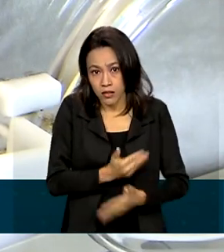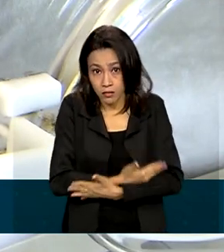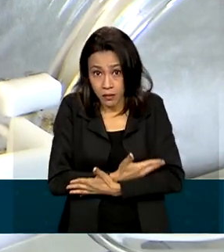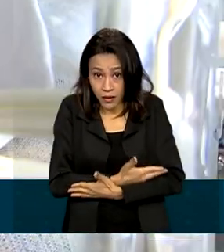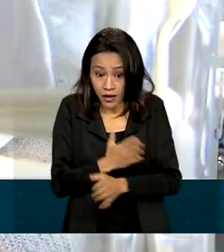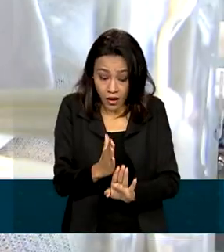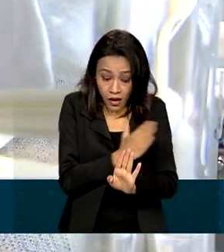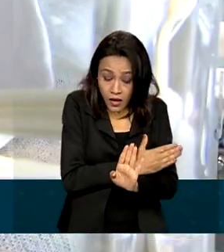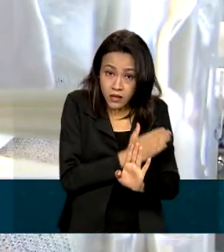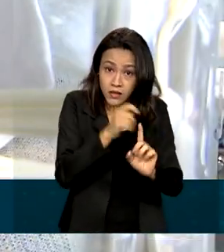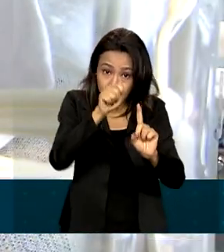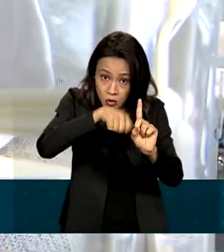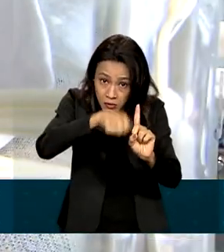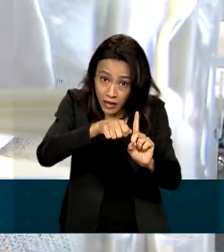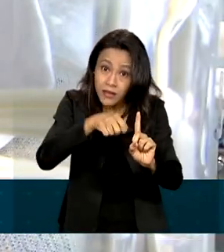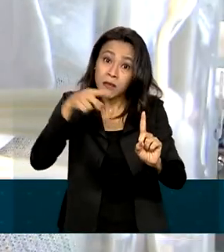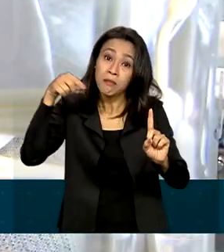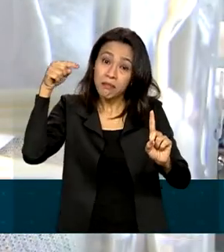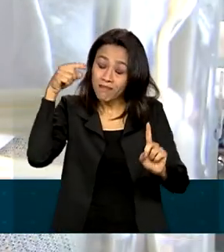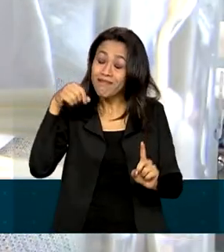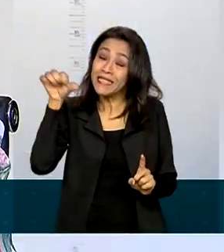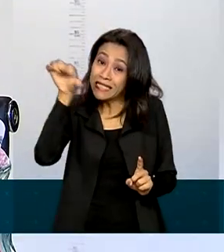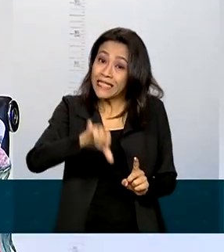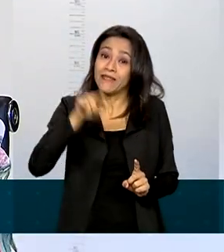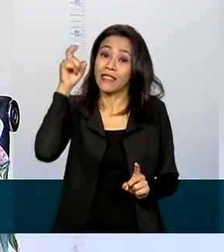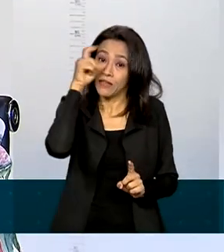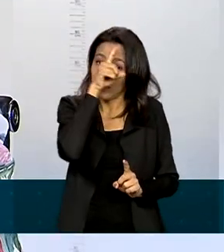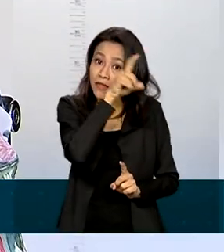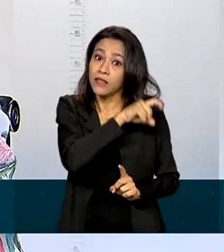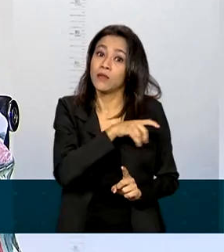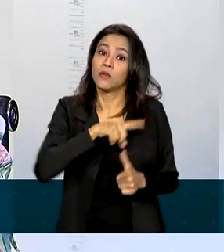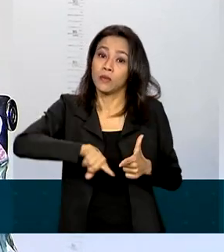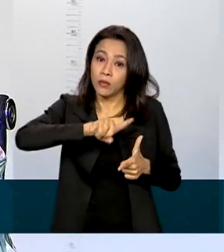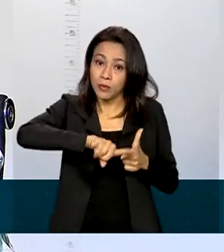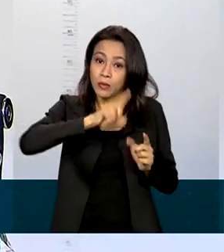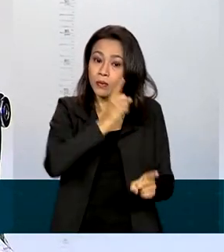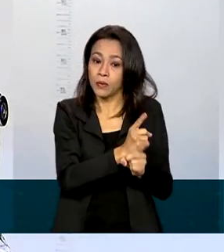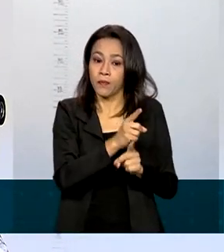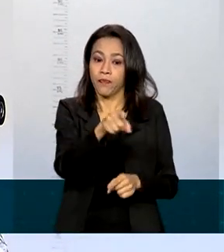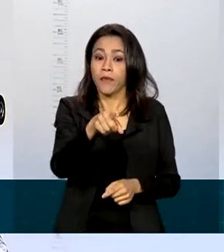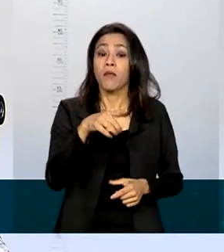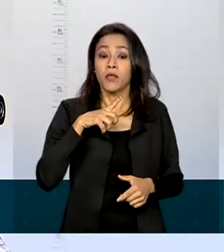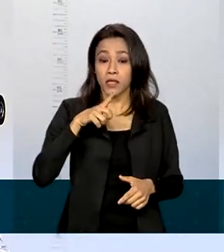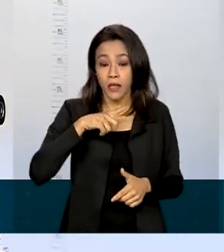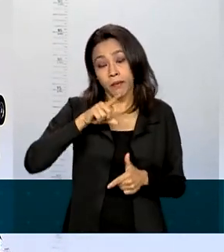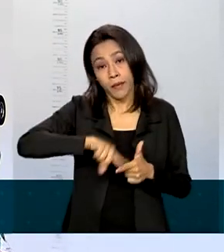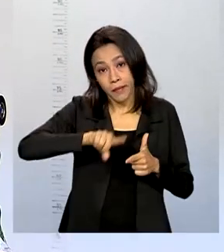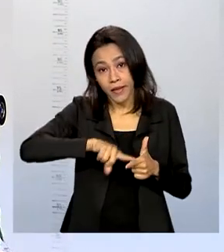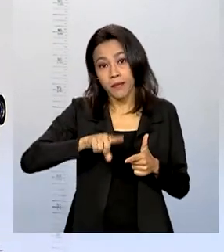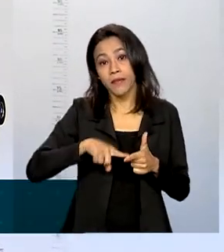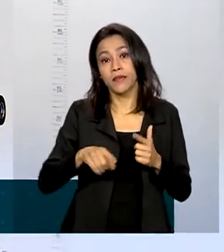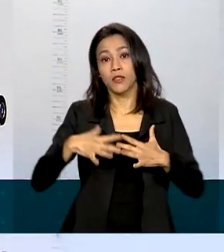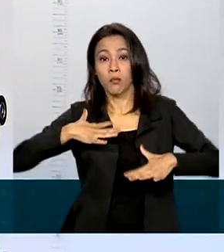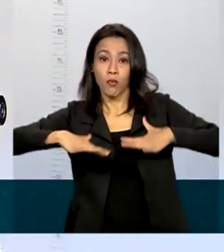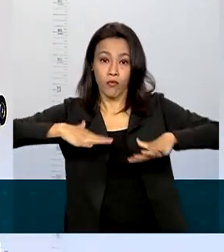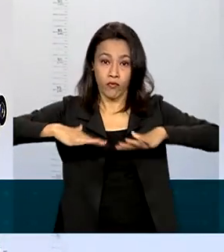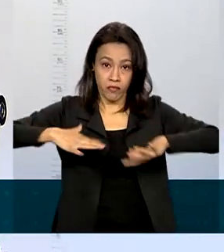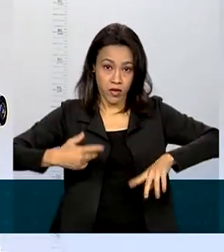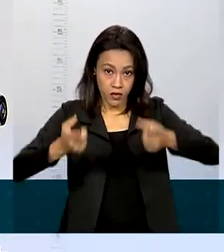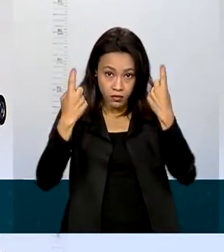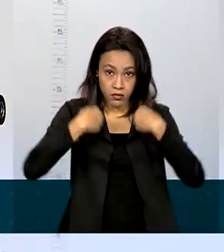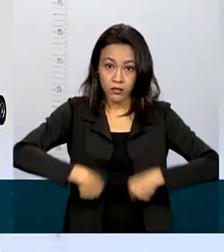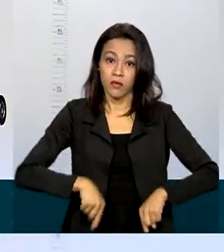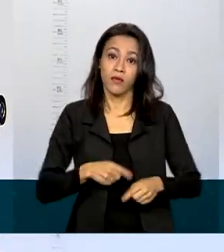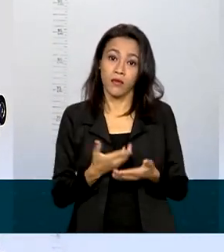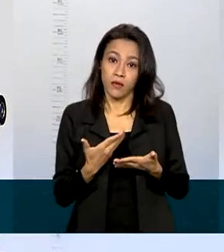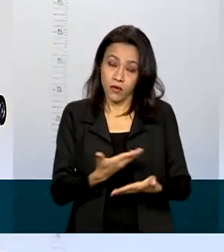bebê, maior é o risco de complicações. E a gente pode encontrar sequelas motoras pequenas, que a gente